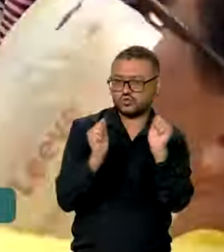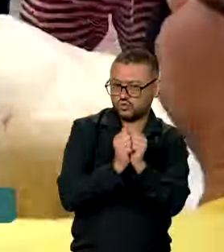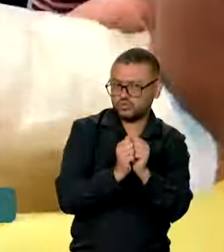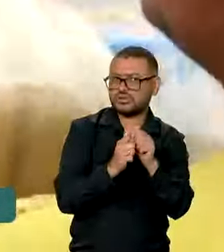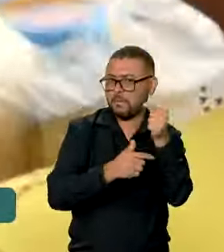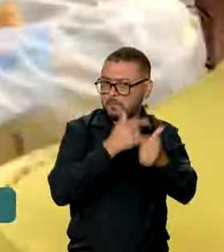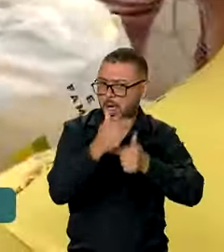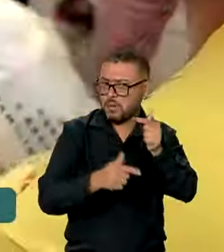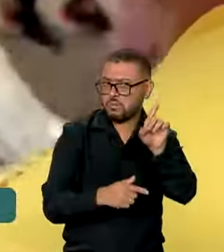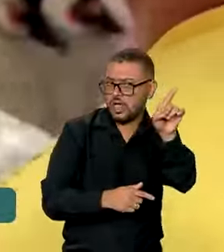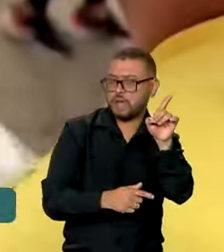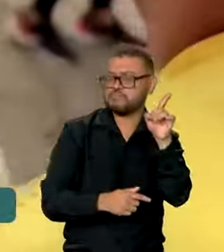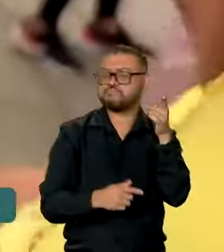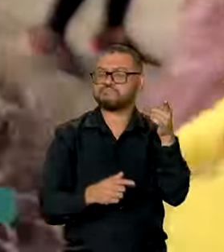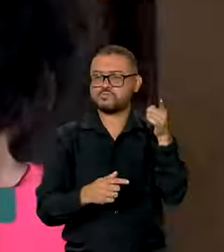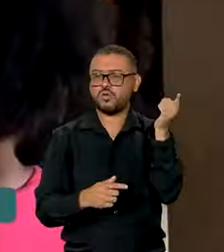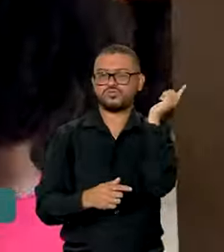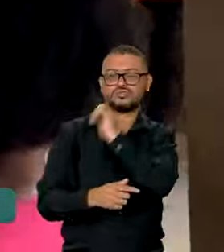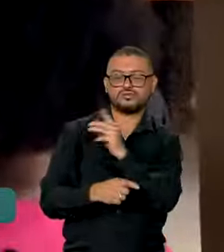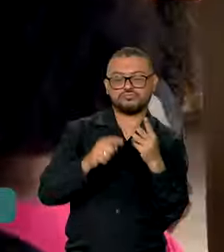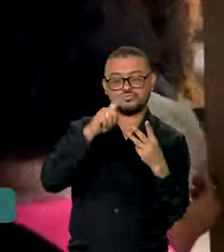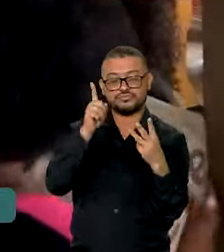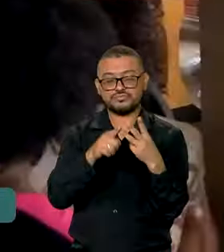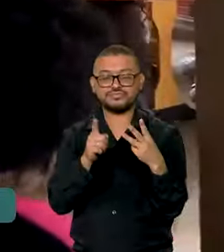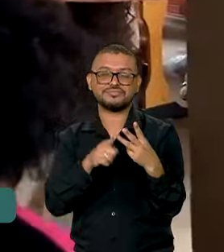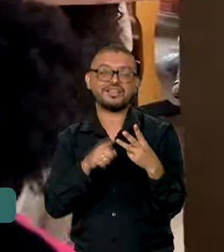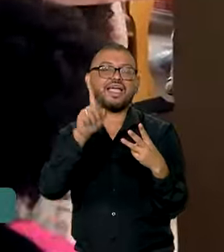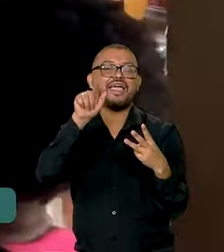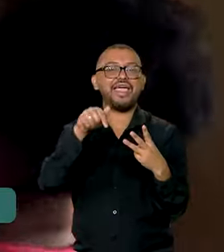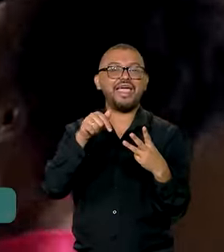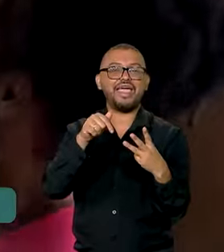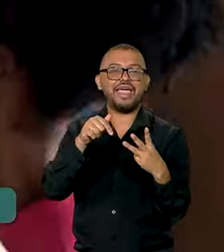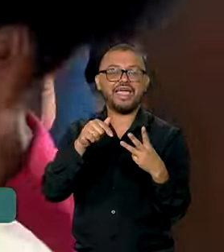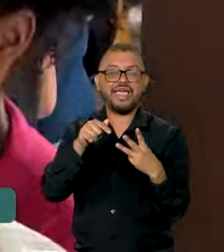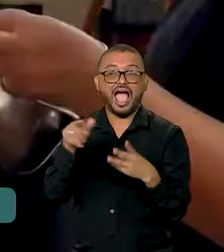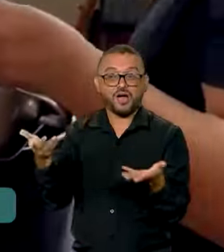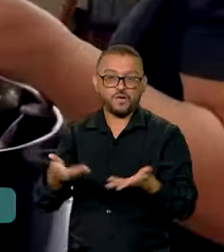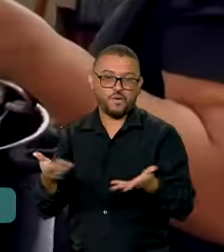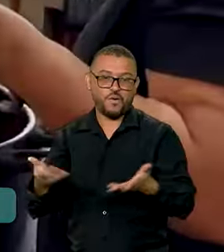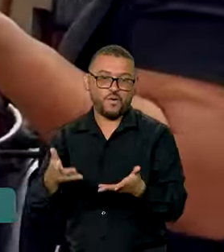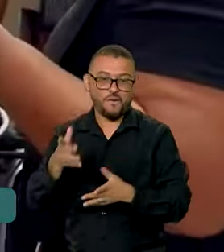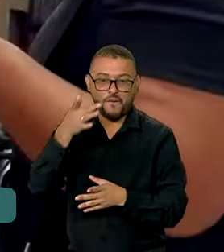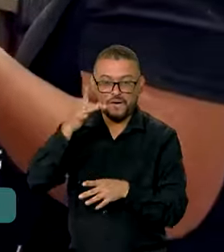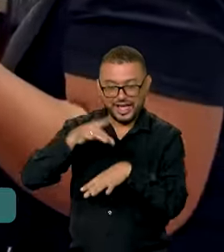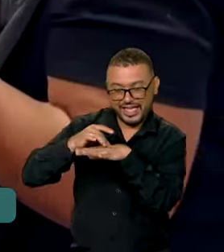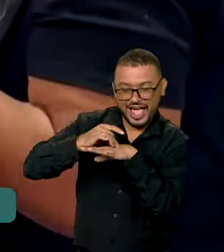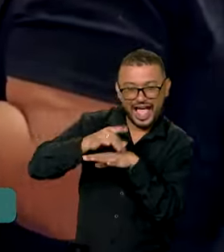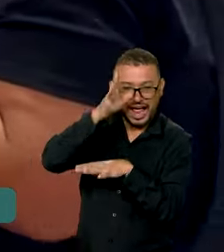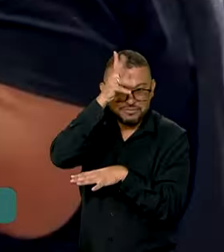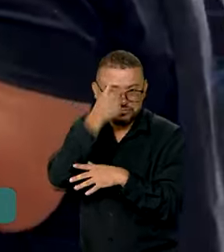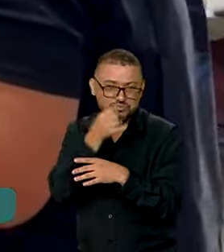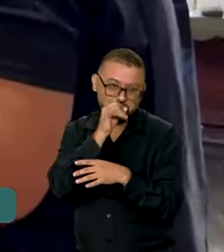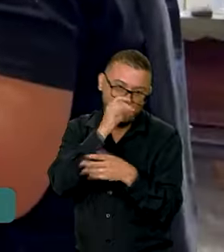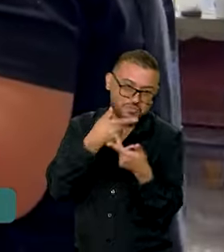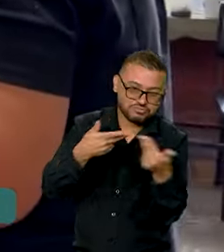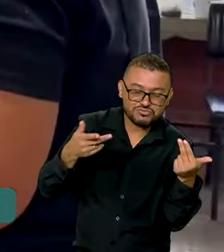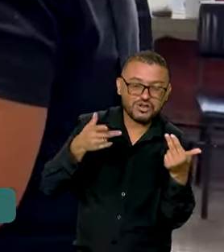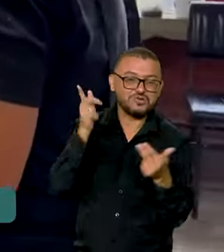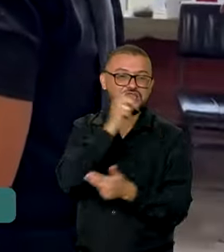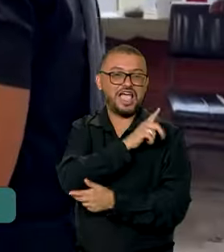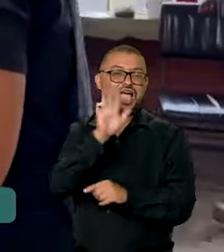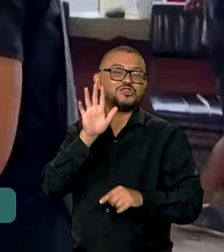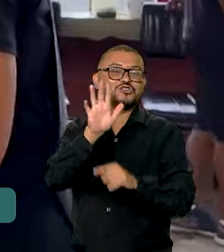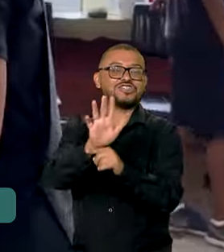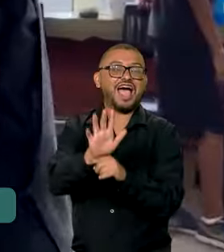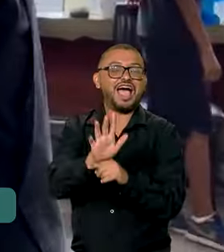E associado, então, a essa terceira frente, que é essa doação aí significativa de proteína animal, vai fazer toda a diferença para que a